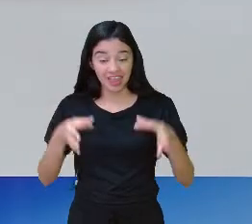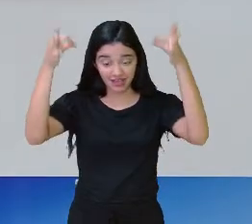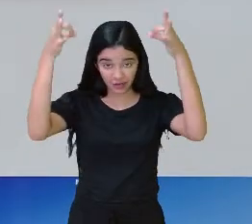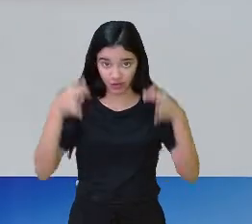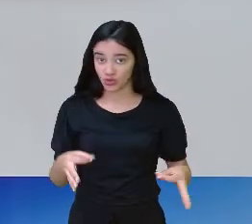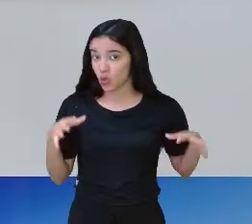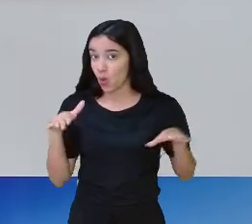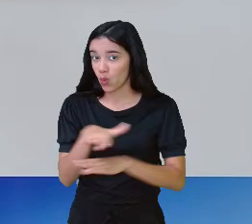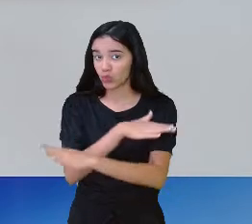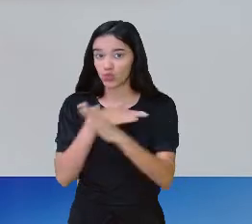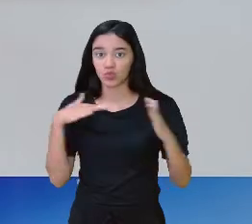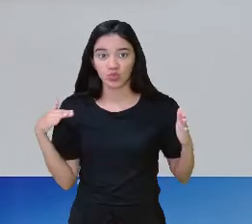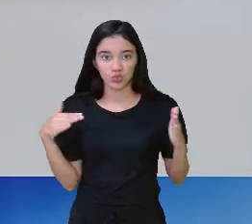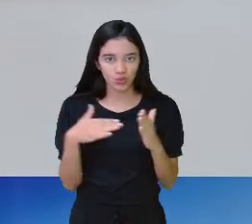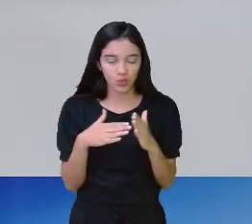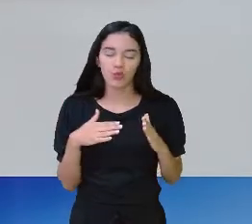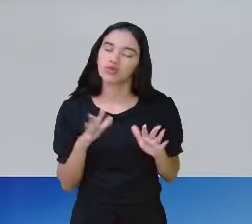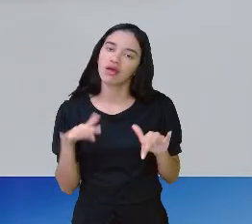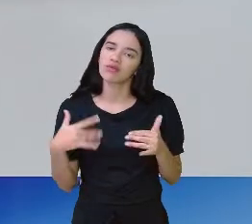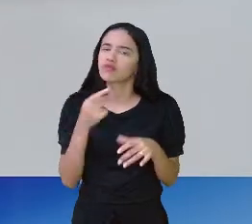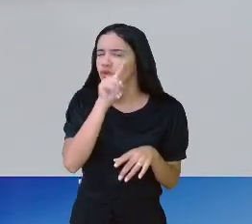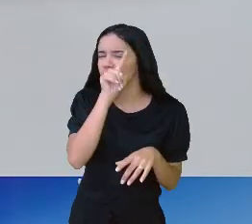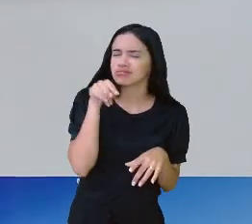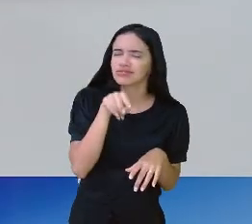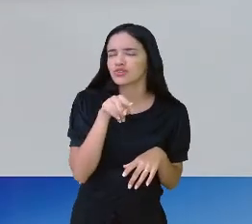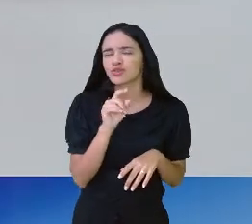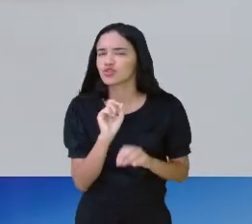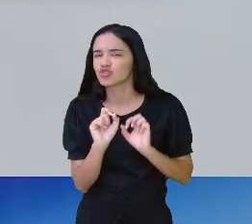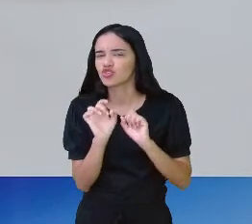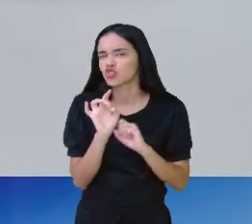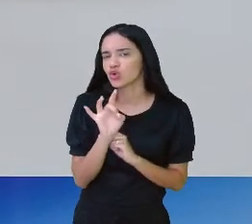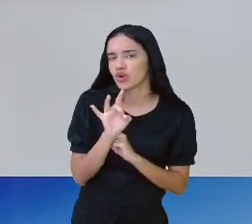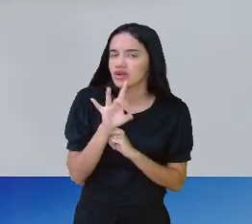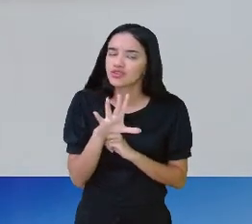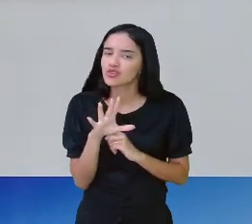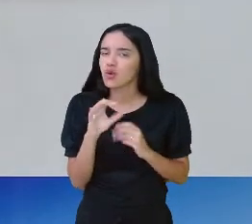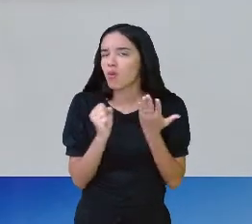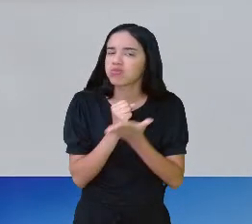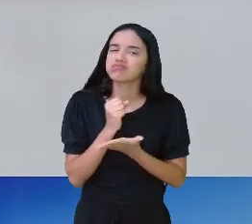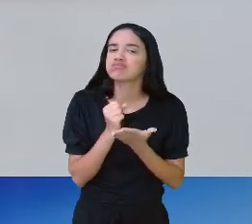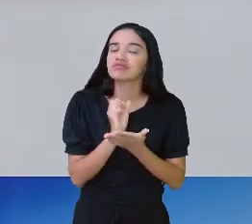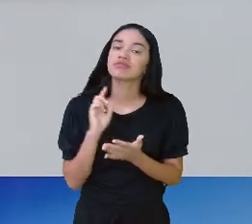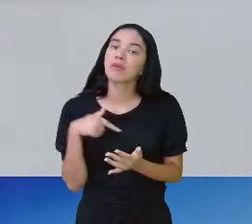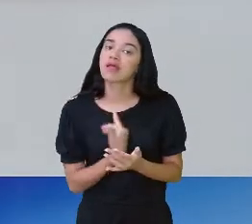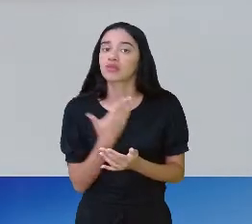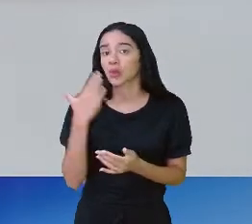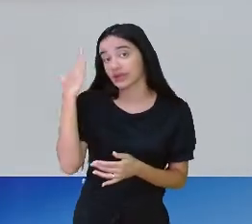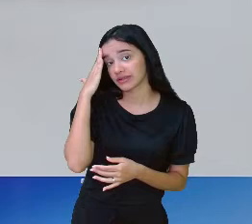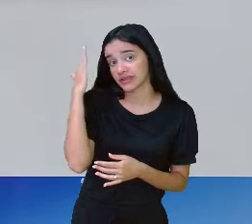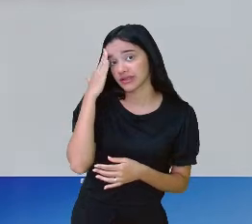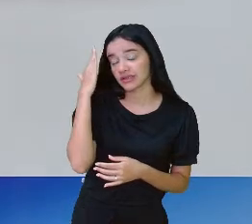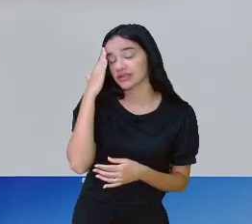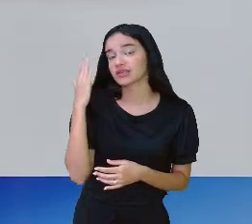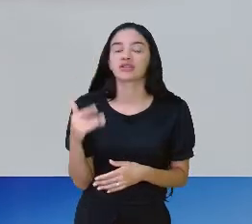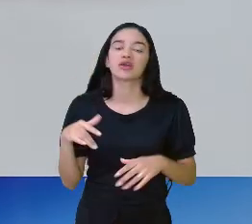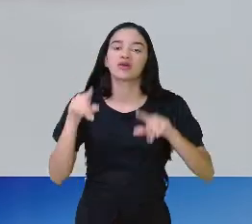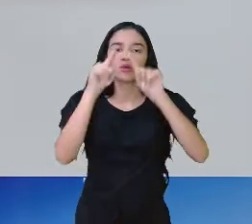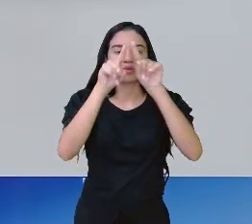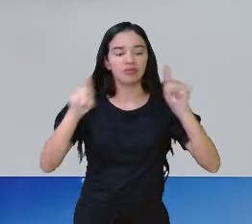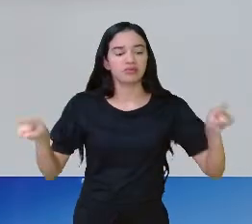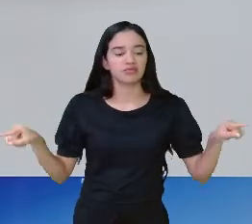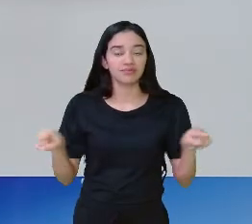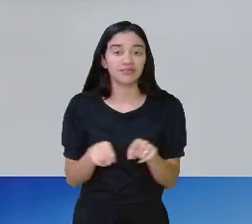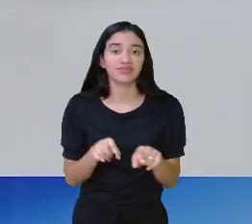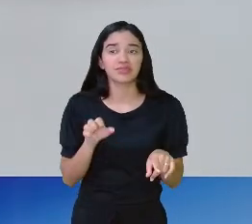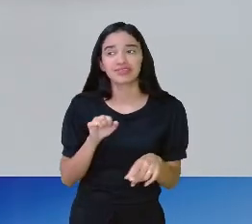acertar todas. Esse enigma foi só um esquenta, foi só para a gente entender um pouco. A partir dessa pirâmide, ó,